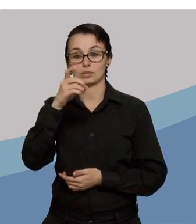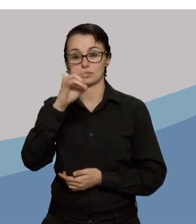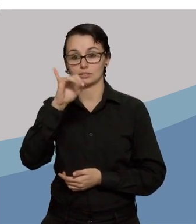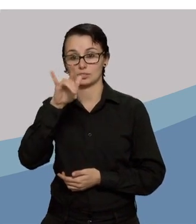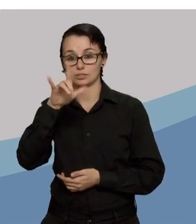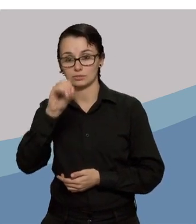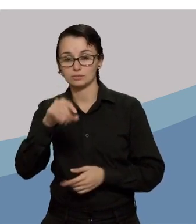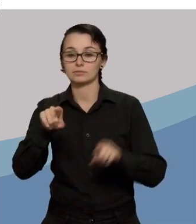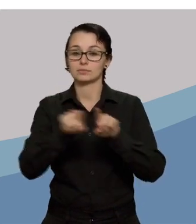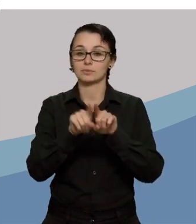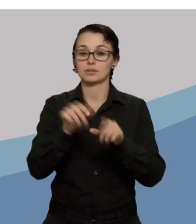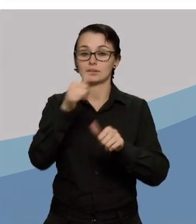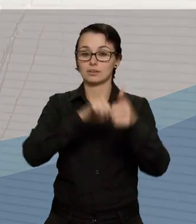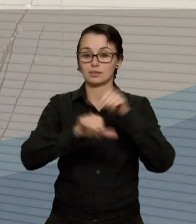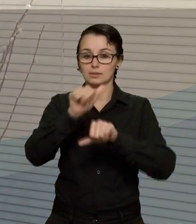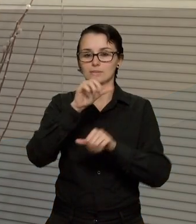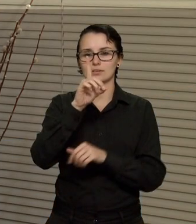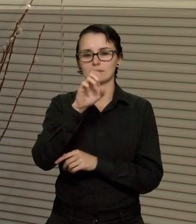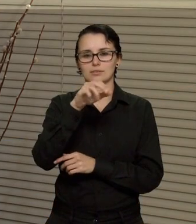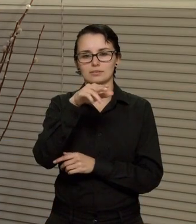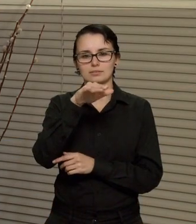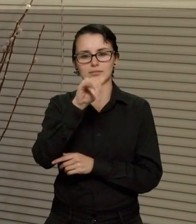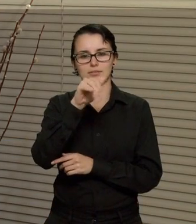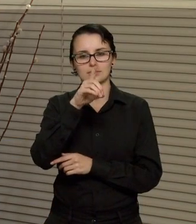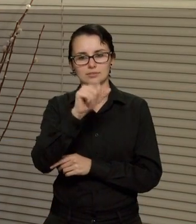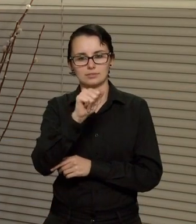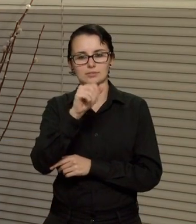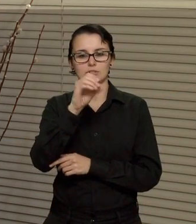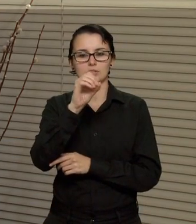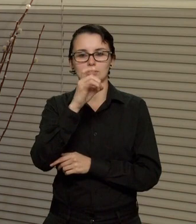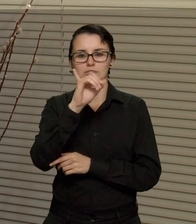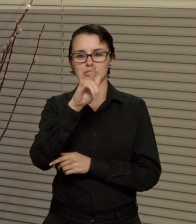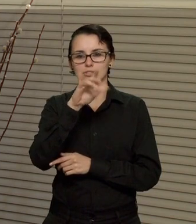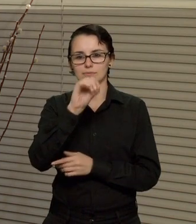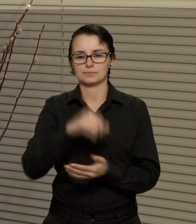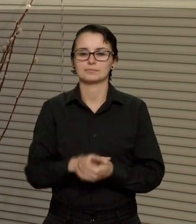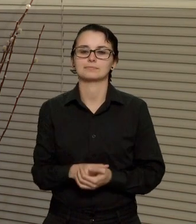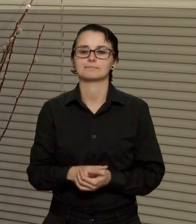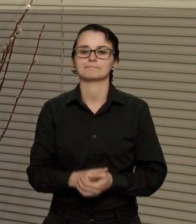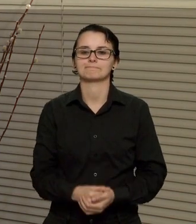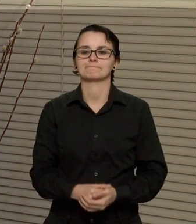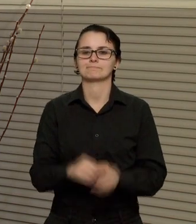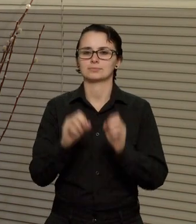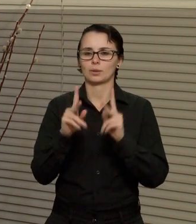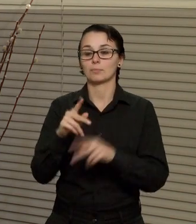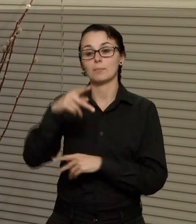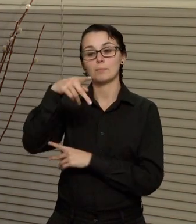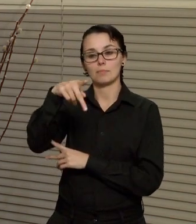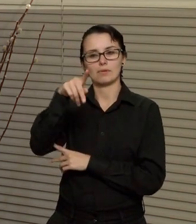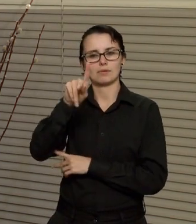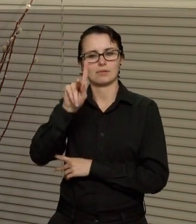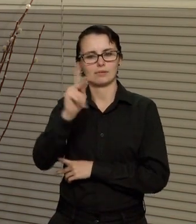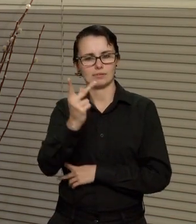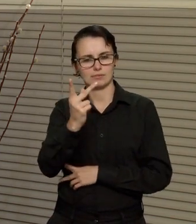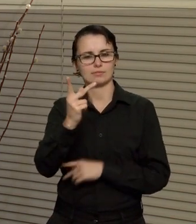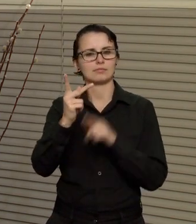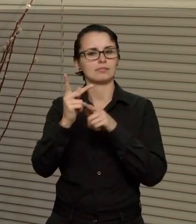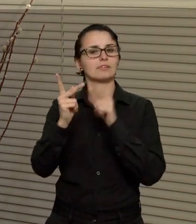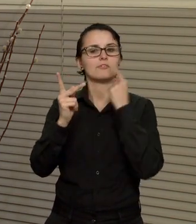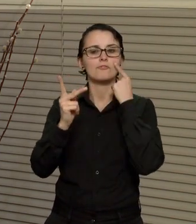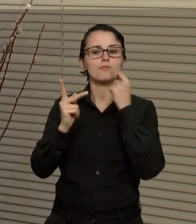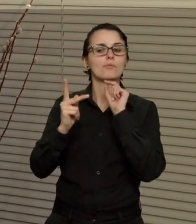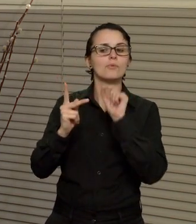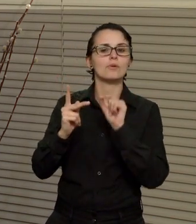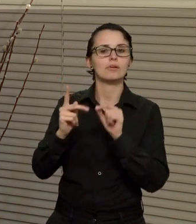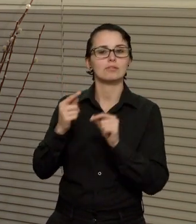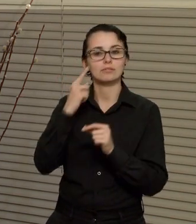demanda química de oxigênio. O pH, ou potencial hidrogênio iônico, indica se uma solução